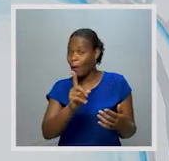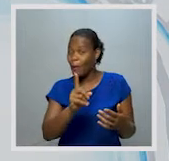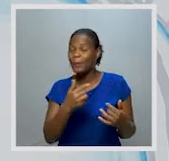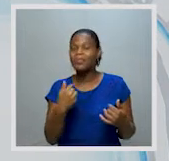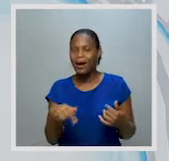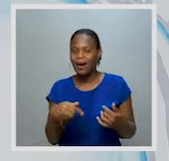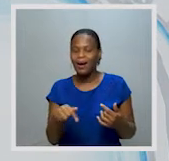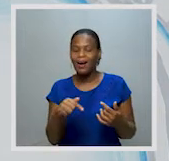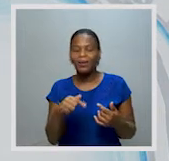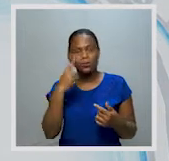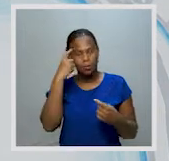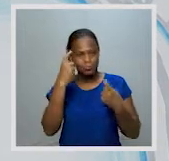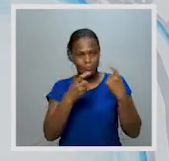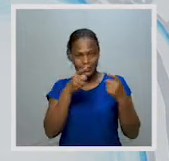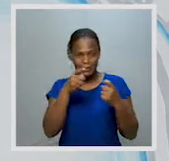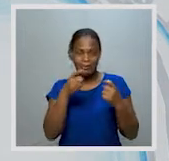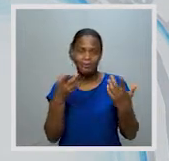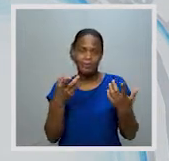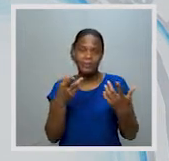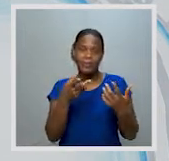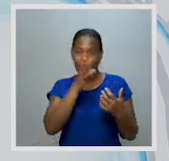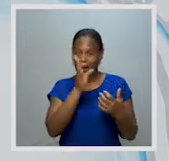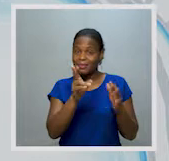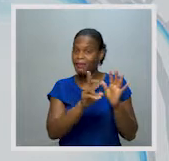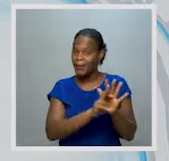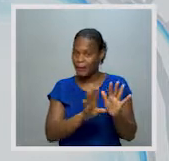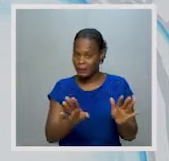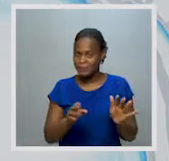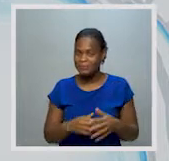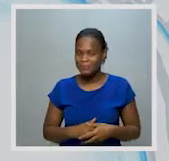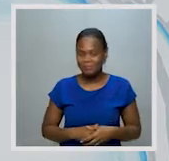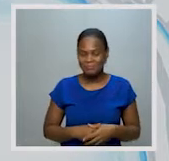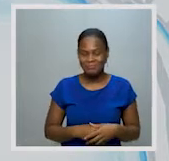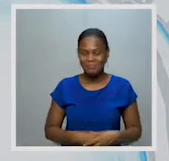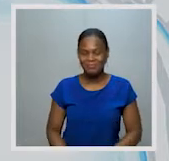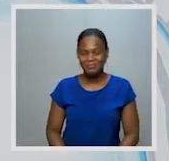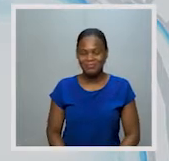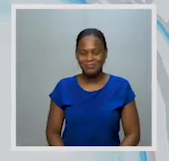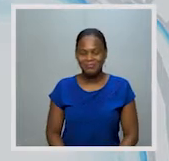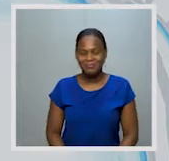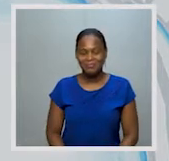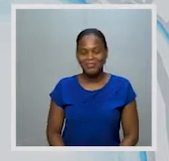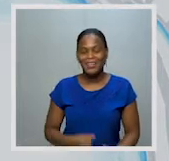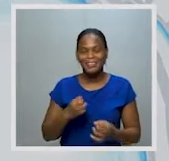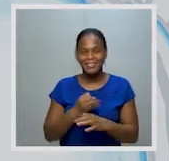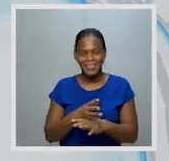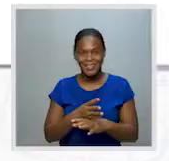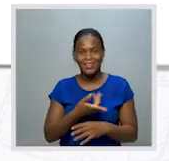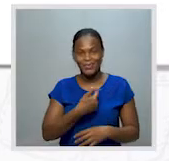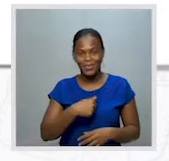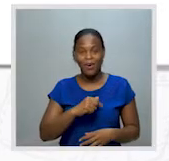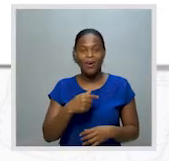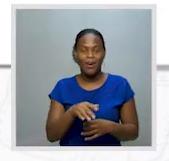Não. Pense, reflita e aplique as regras. Então, seguidamente, nós